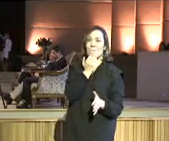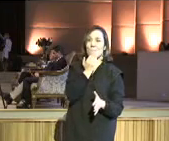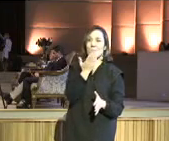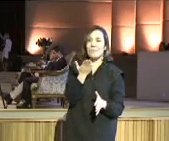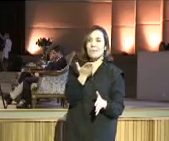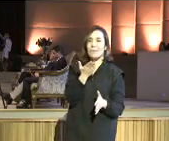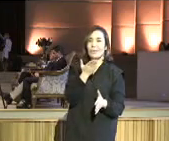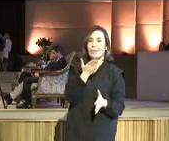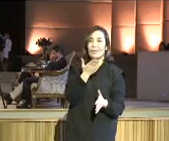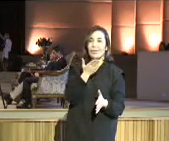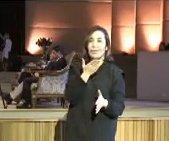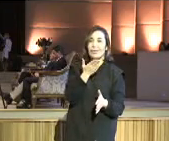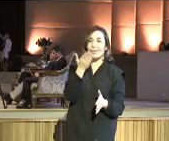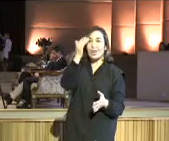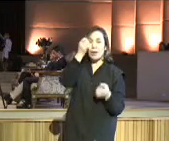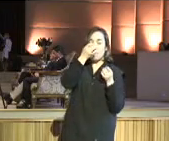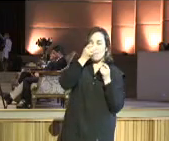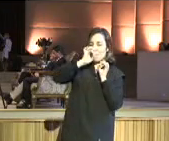ninguém.